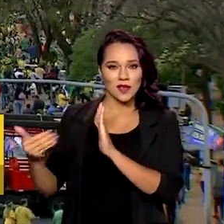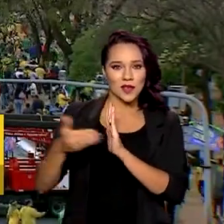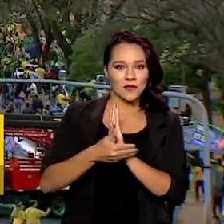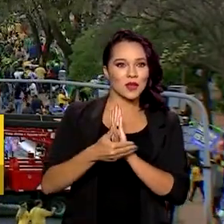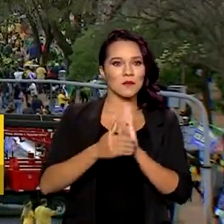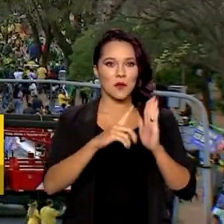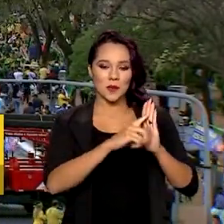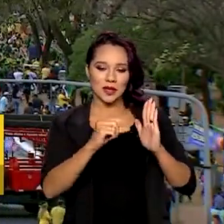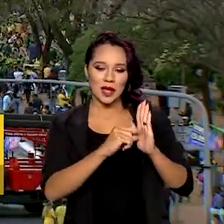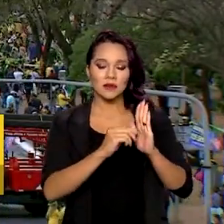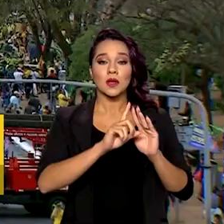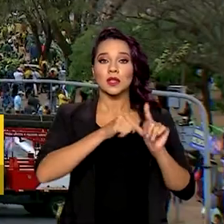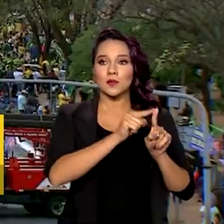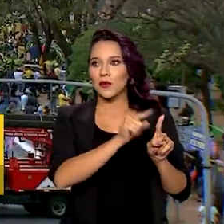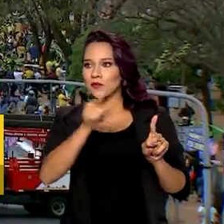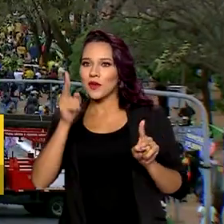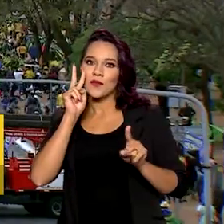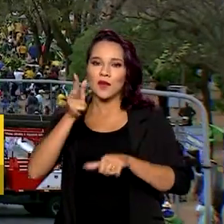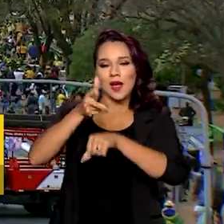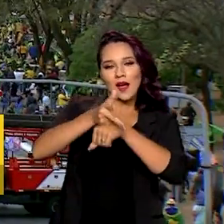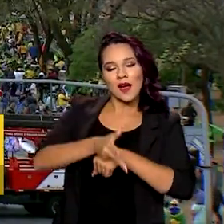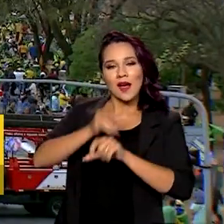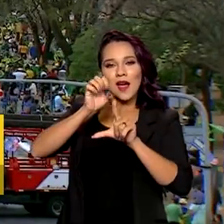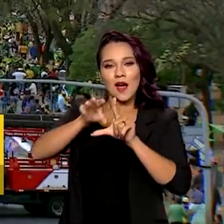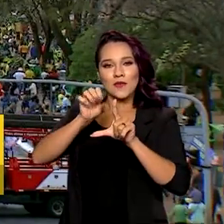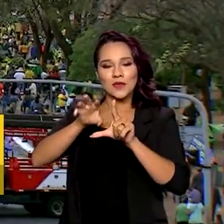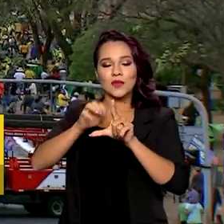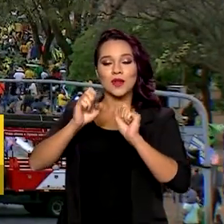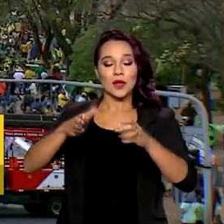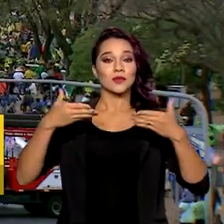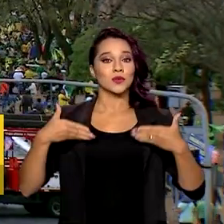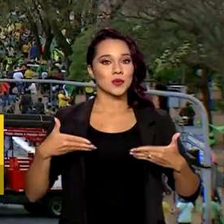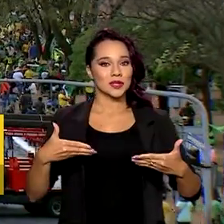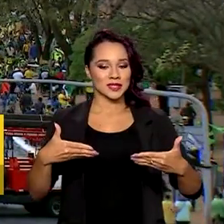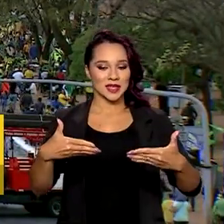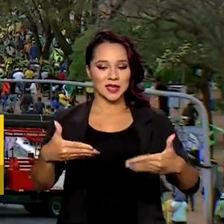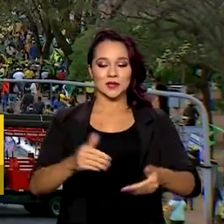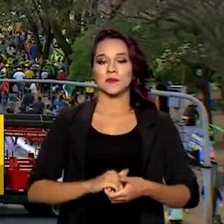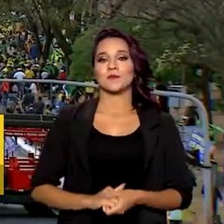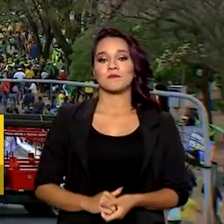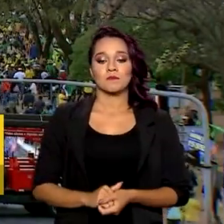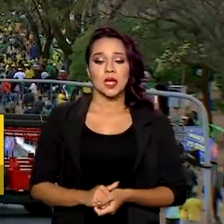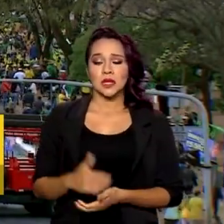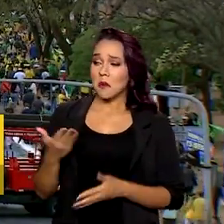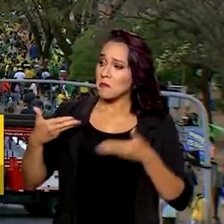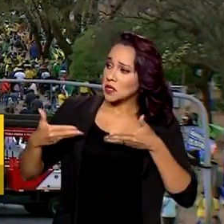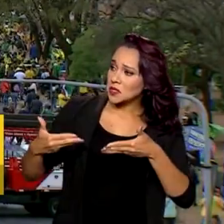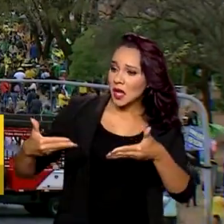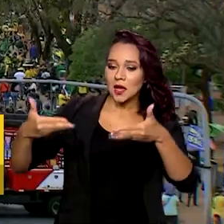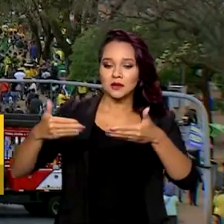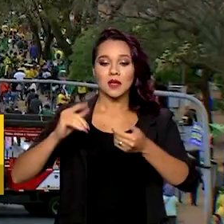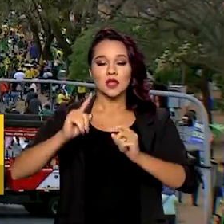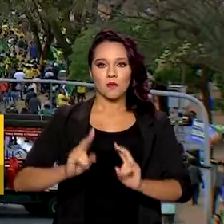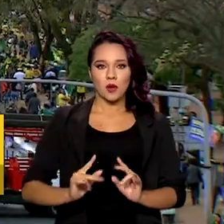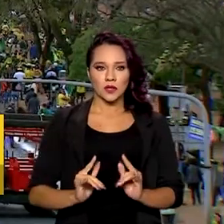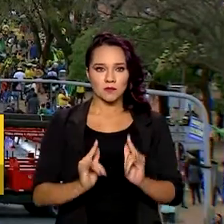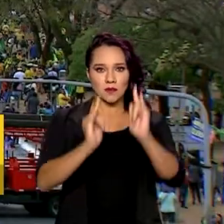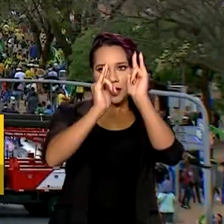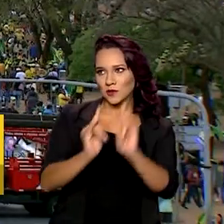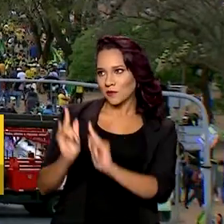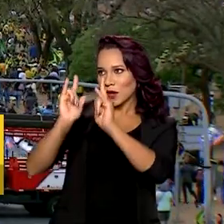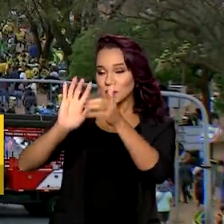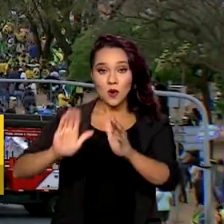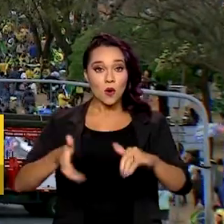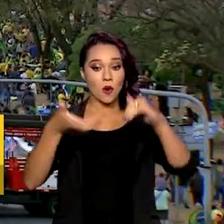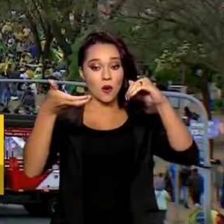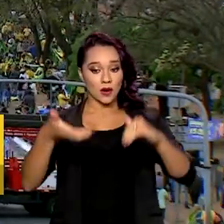Palácio Planalto. Nós voltamos com imagens ao vivo agora da Esplanada dos Ministérios. Ministérios, Congresso Nacional, as torres do Congresso Nacional